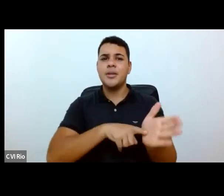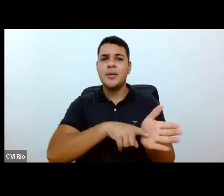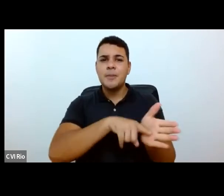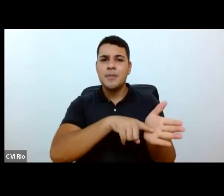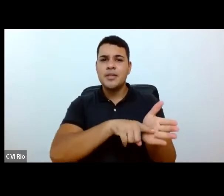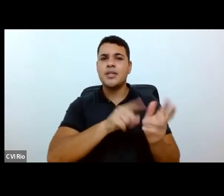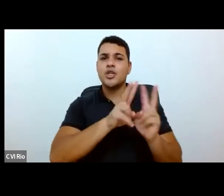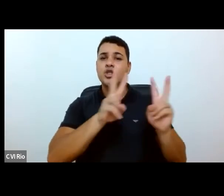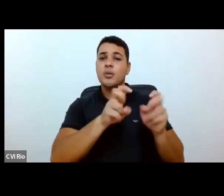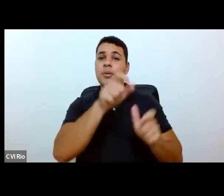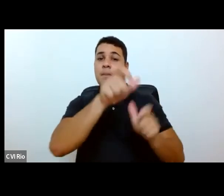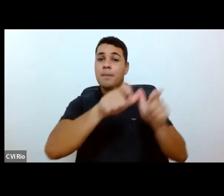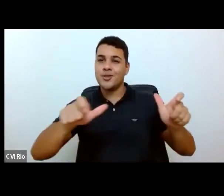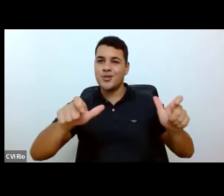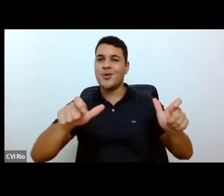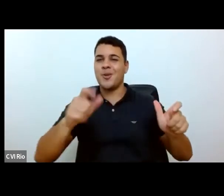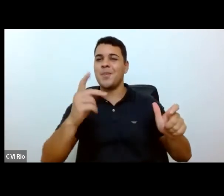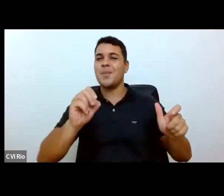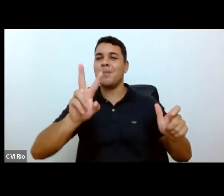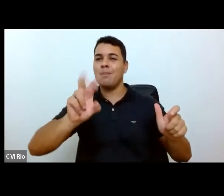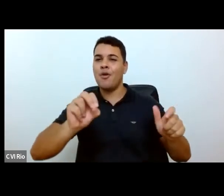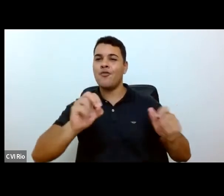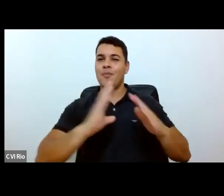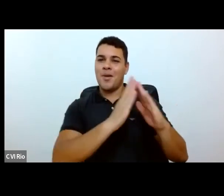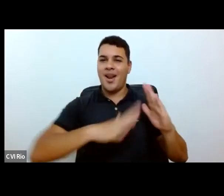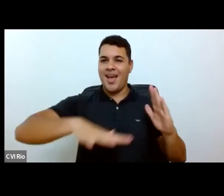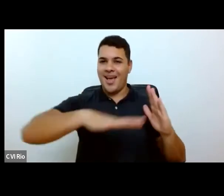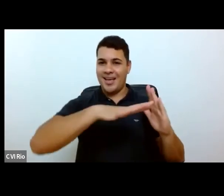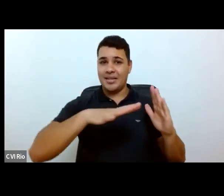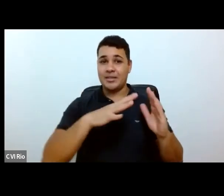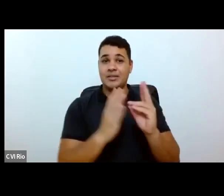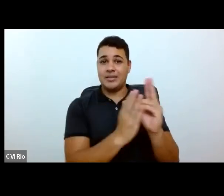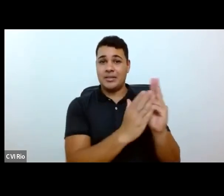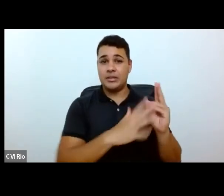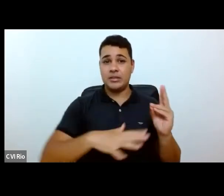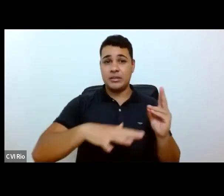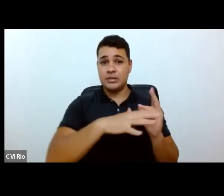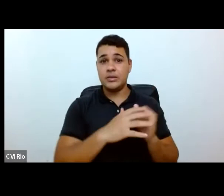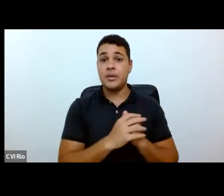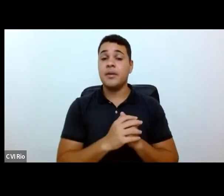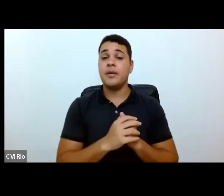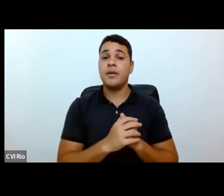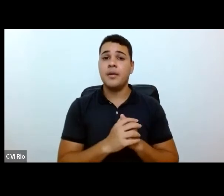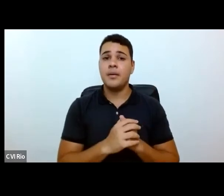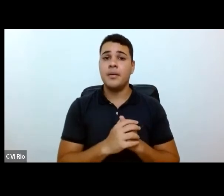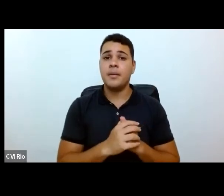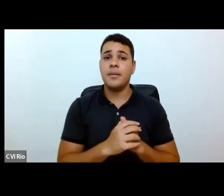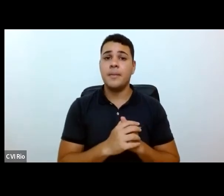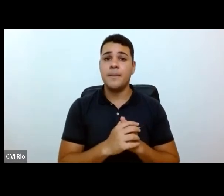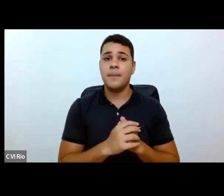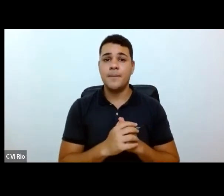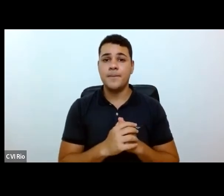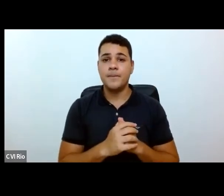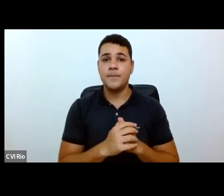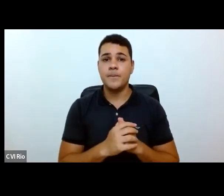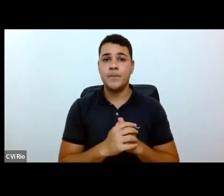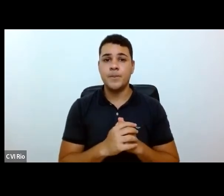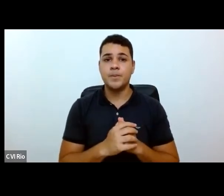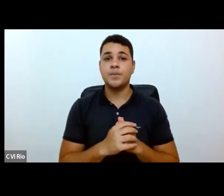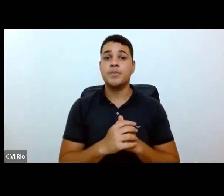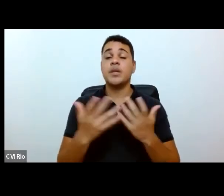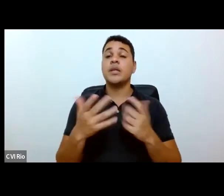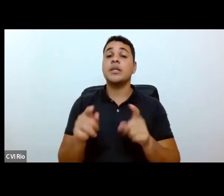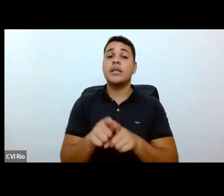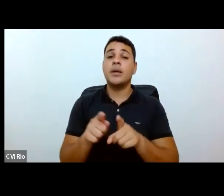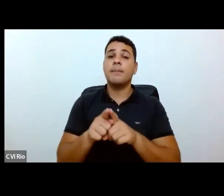por Chacriabá, está localizado a margem do Rio São Francisco. Mas, infelizmente, só foi demarcado um terço do território original. E todas as vezes que perguntam para